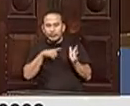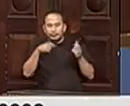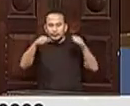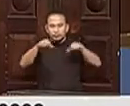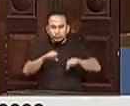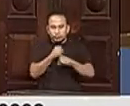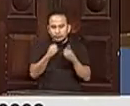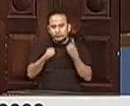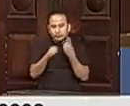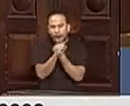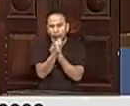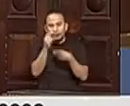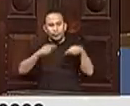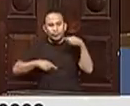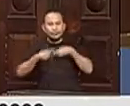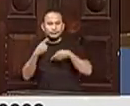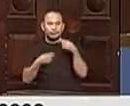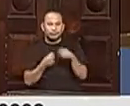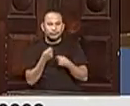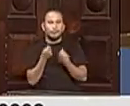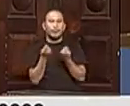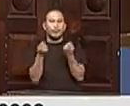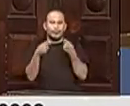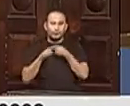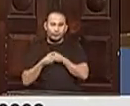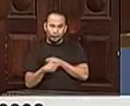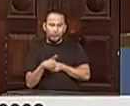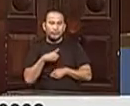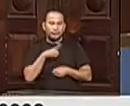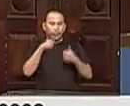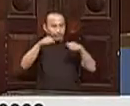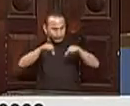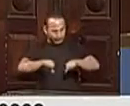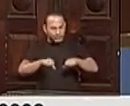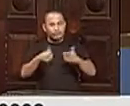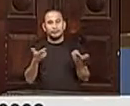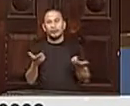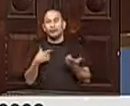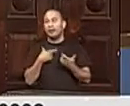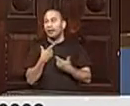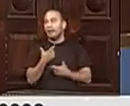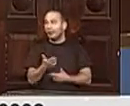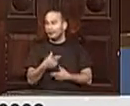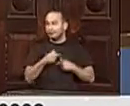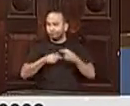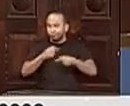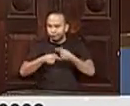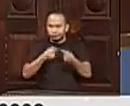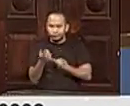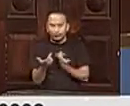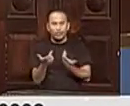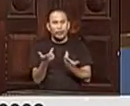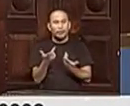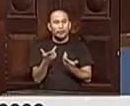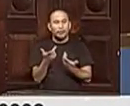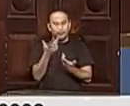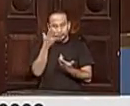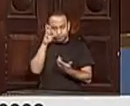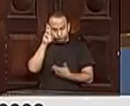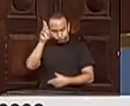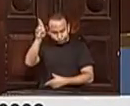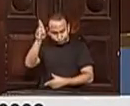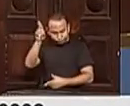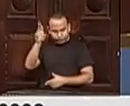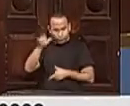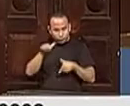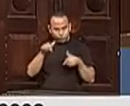política e econômica profunda que tem relação com a crise, evidentemente, desta gestão, deste modelo, desta conduta